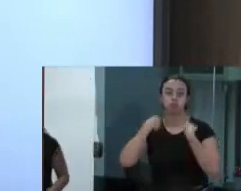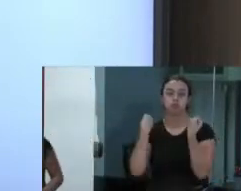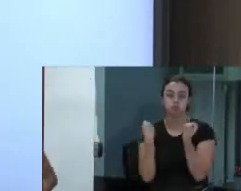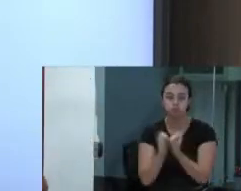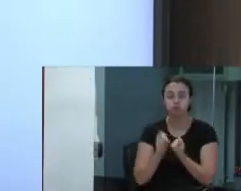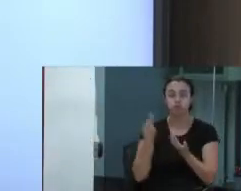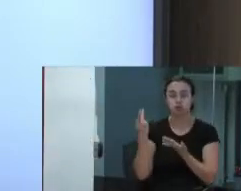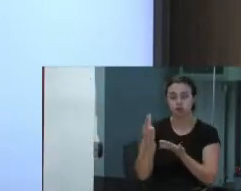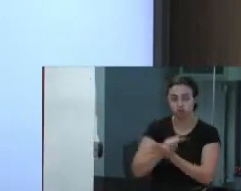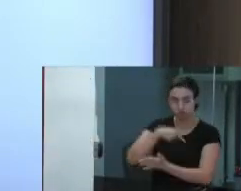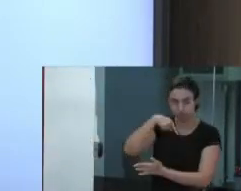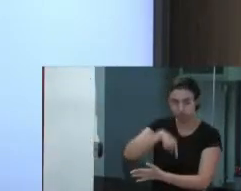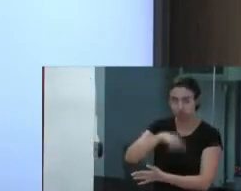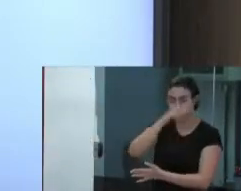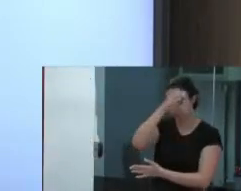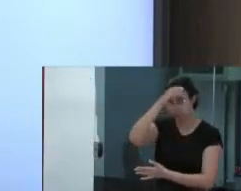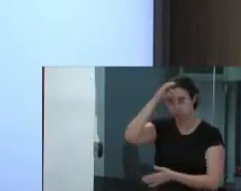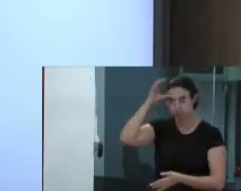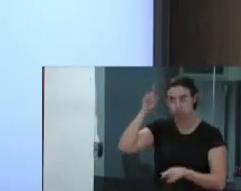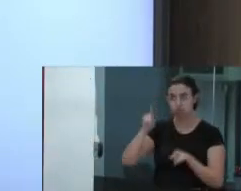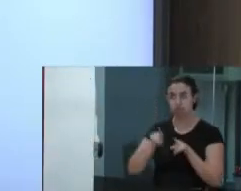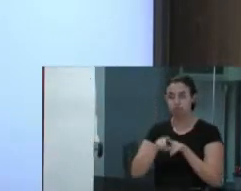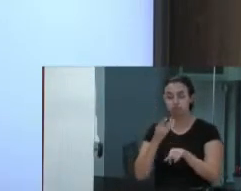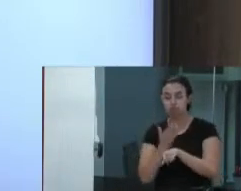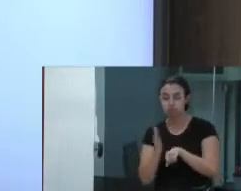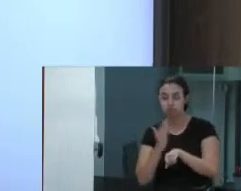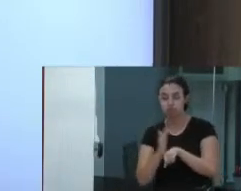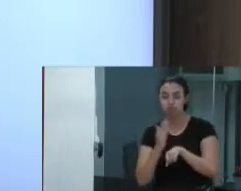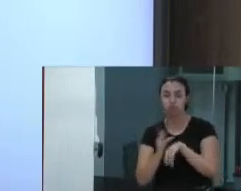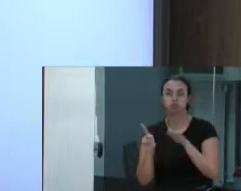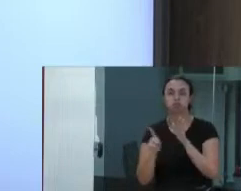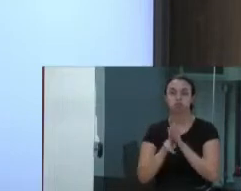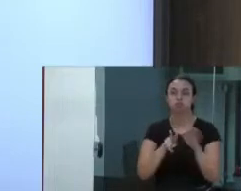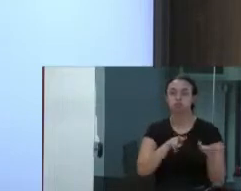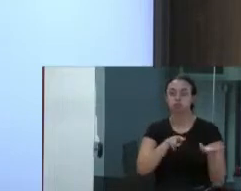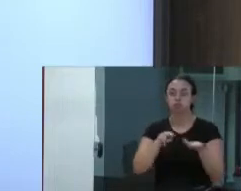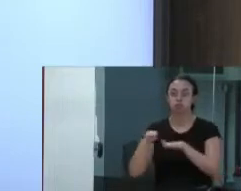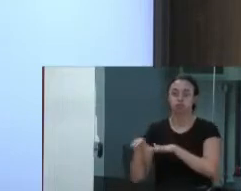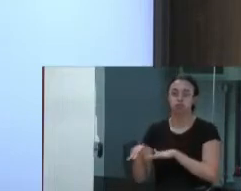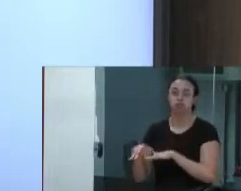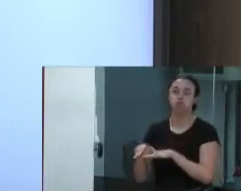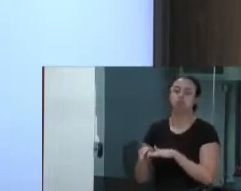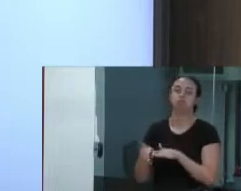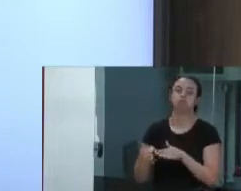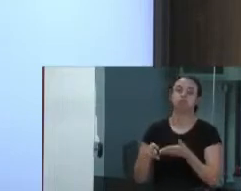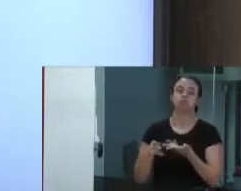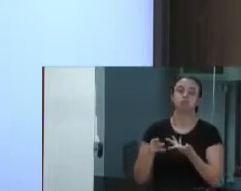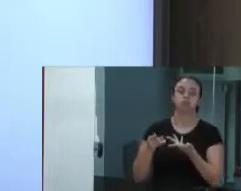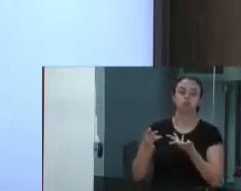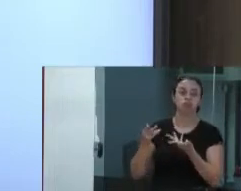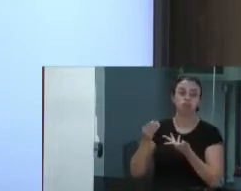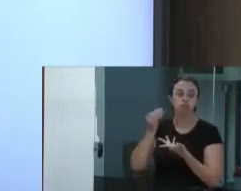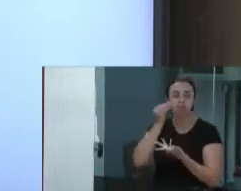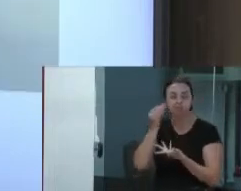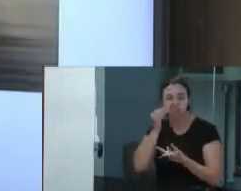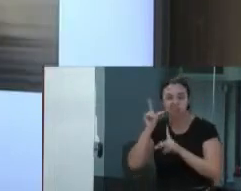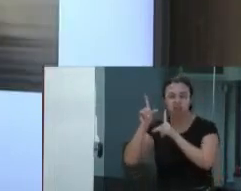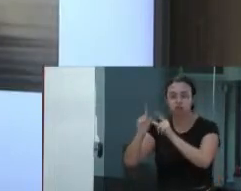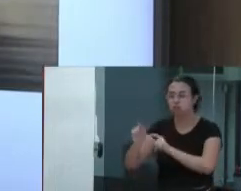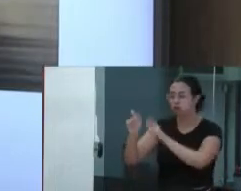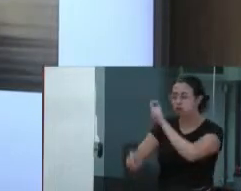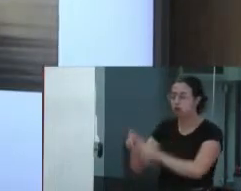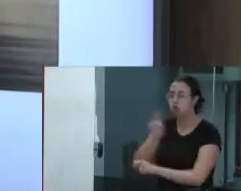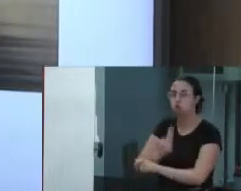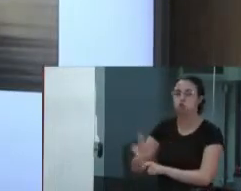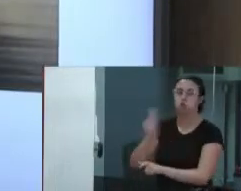casa. Tivemos as atividades da Semana Municipal de Prevenção às Drogas, feito pelo COMAD,